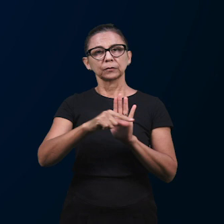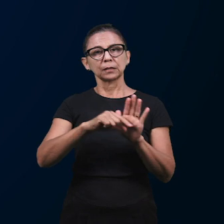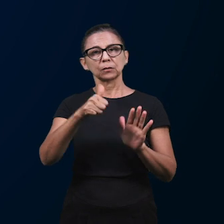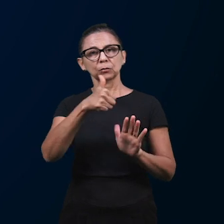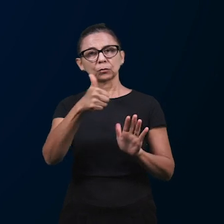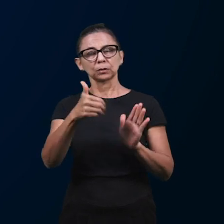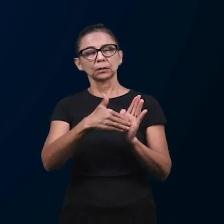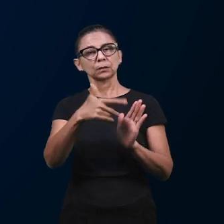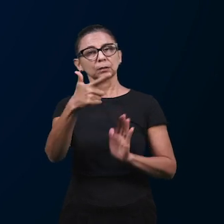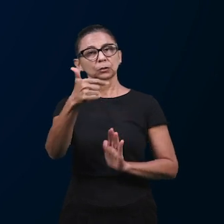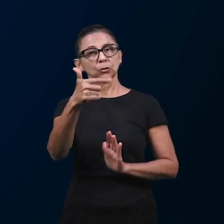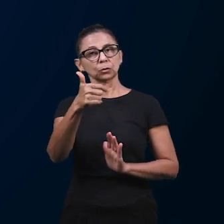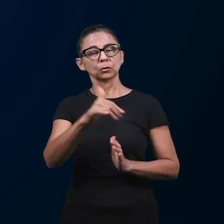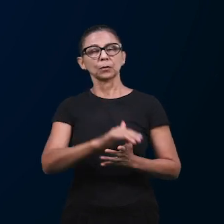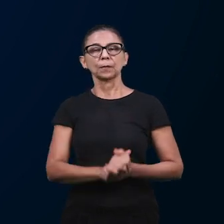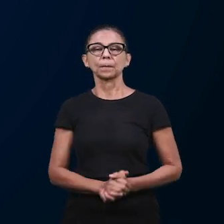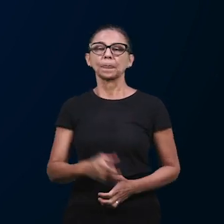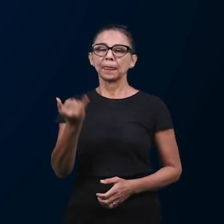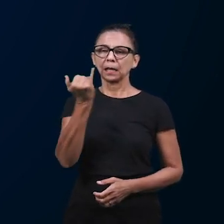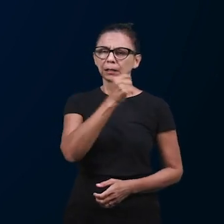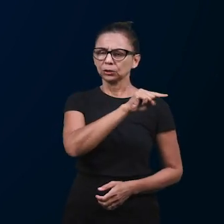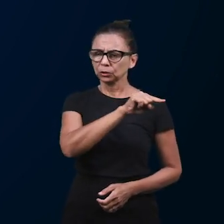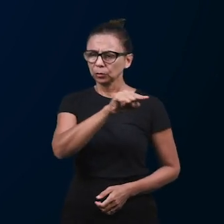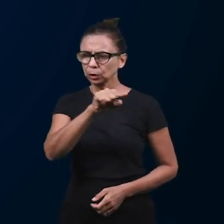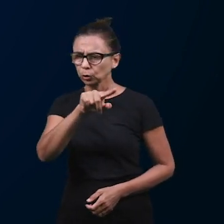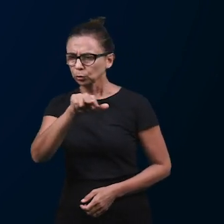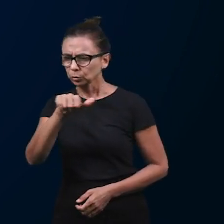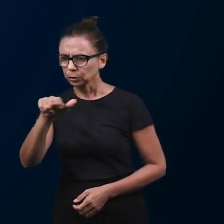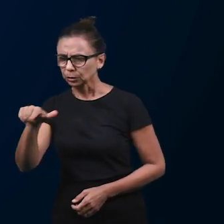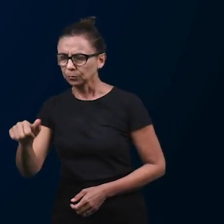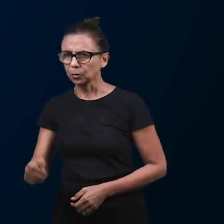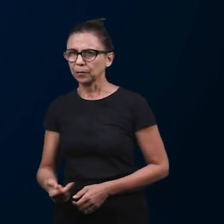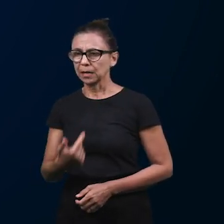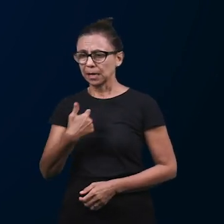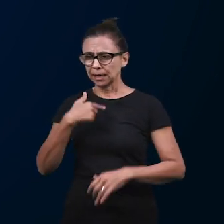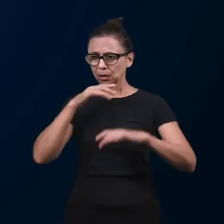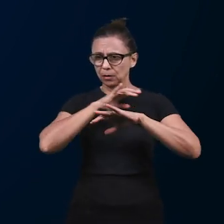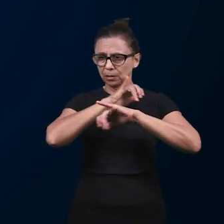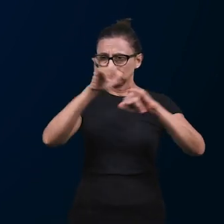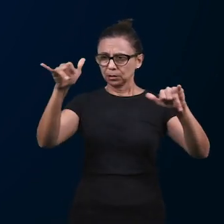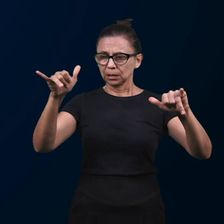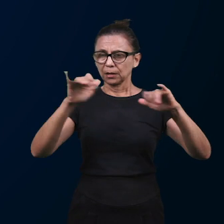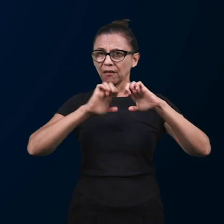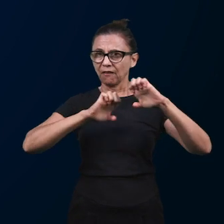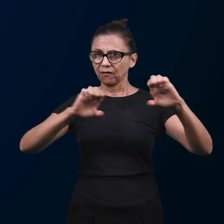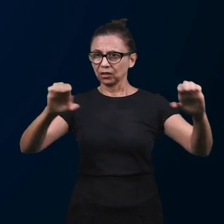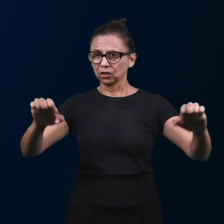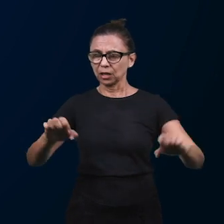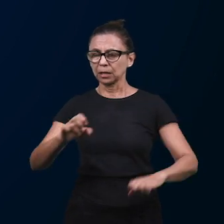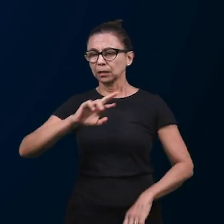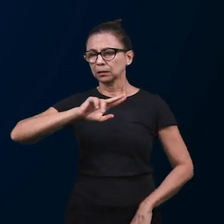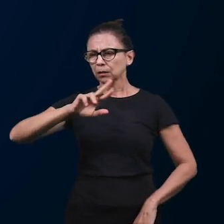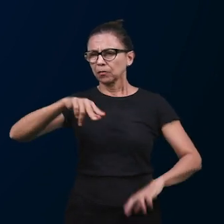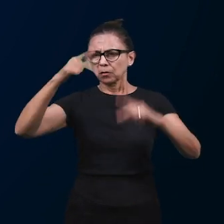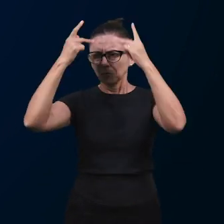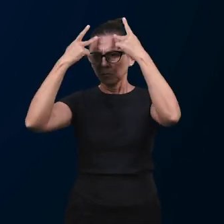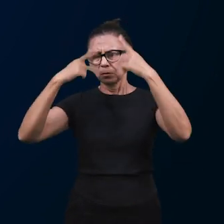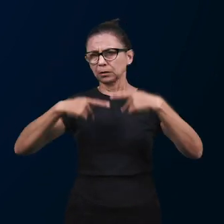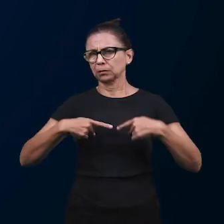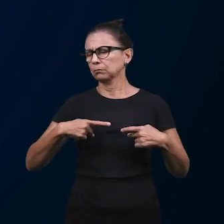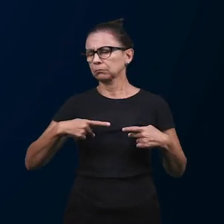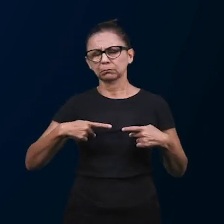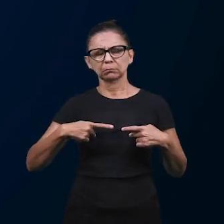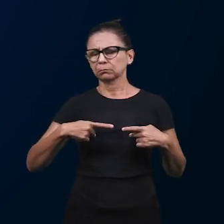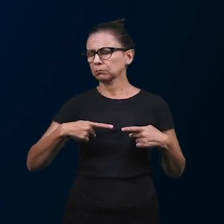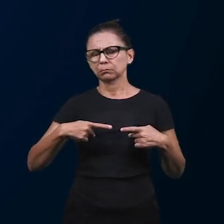12. Mas faço-vos saber, irmãos, que o Evangelho que por mim foi anunciado não é segundo os